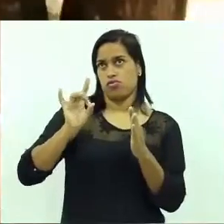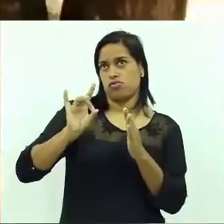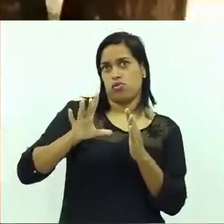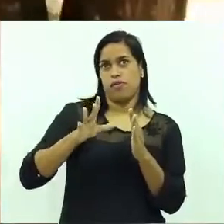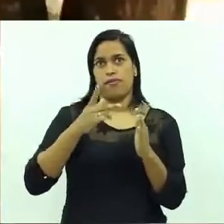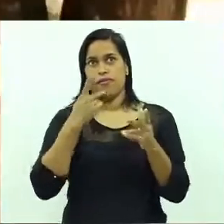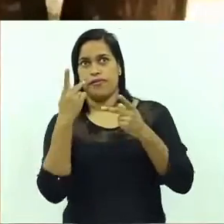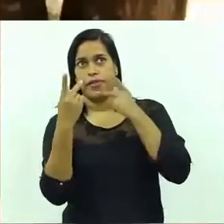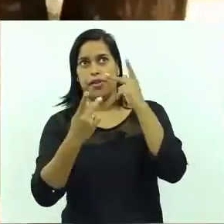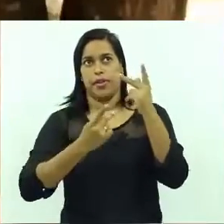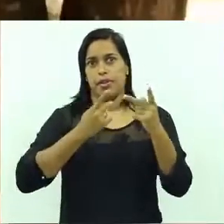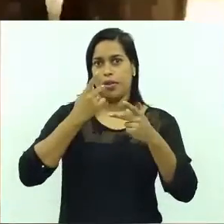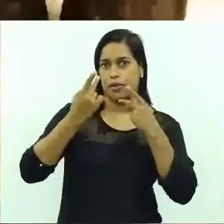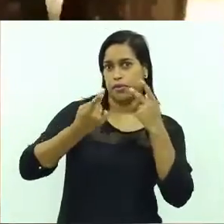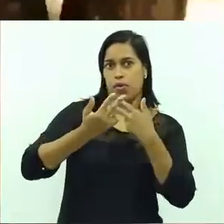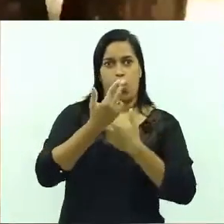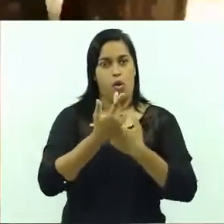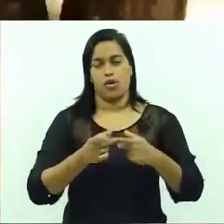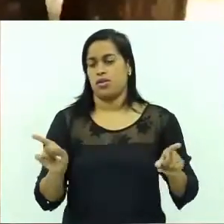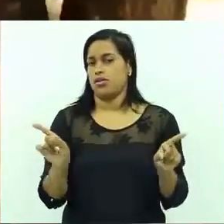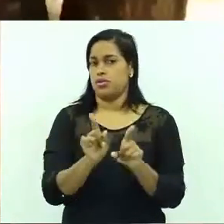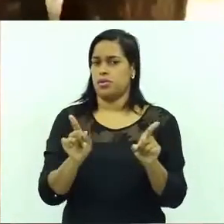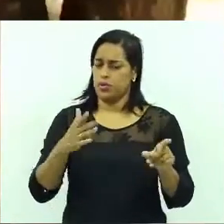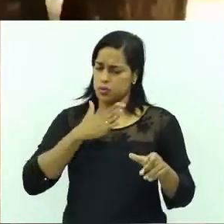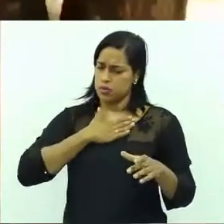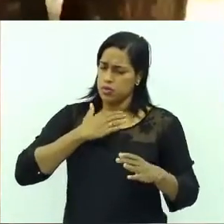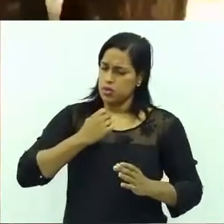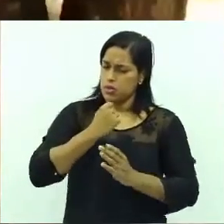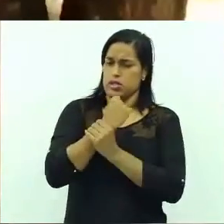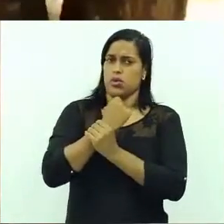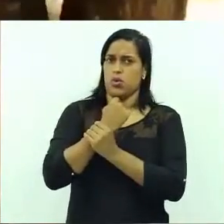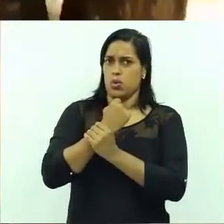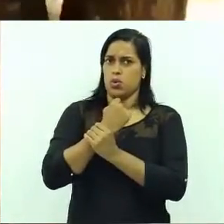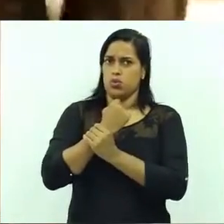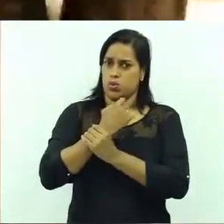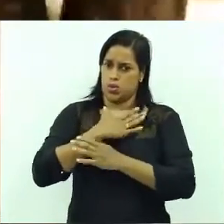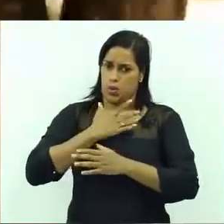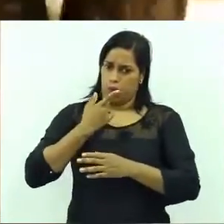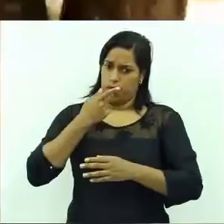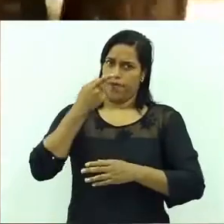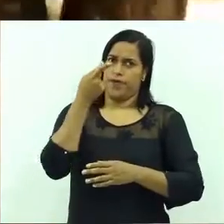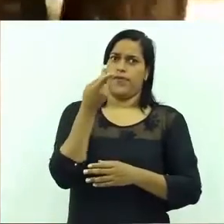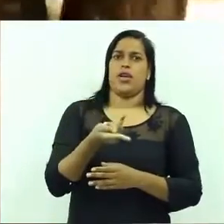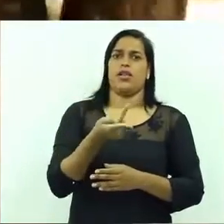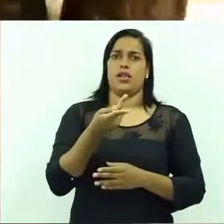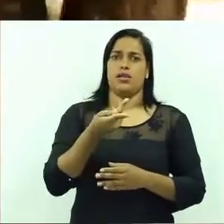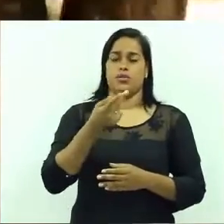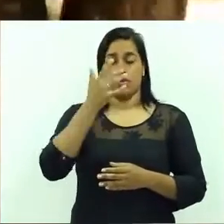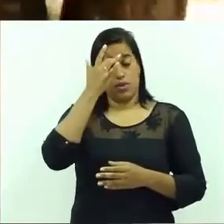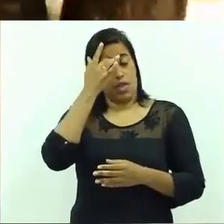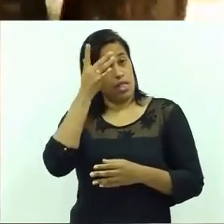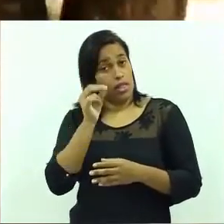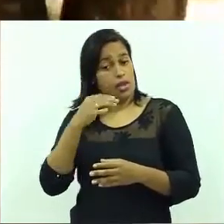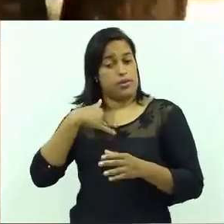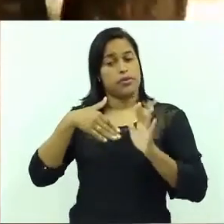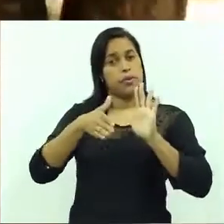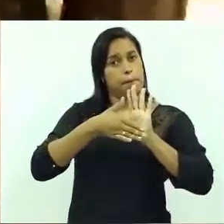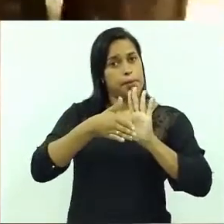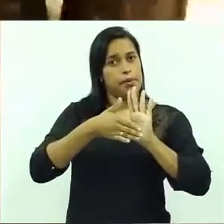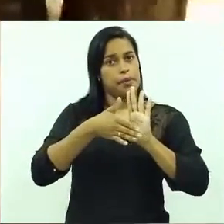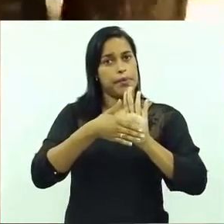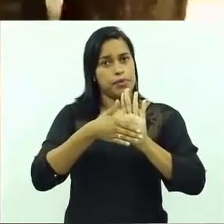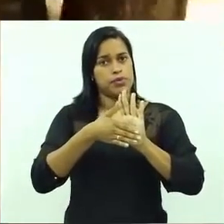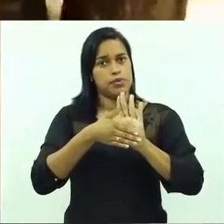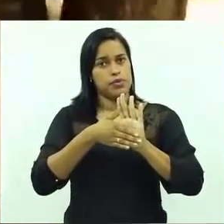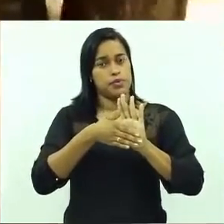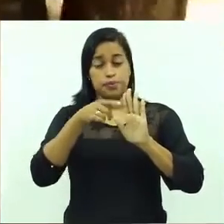viajando, falando de qualquer coisa não. Eu estou seguro do que eu estou falando, eu estou seguro da ideia que eu estou propondo. É aqui